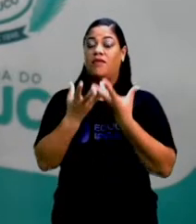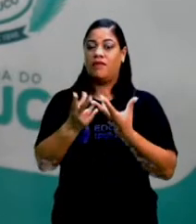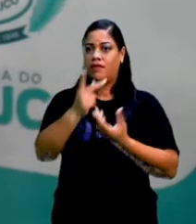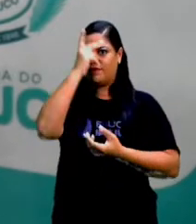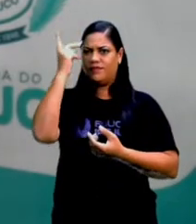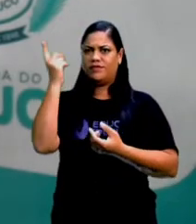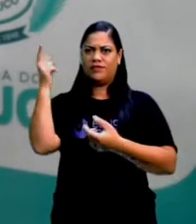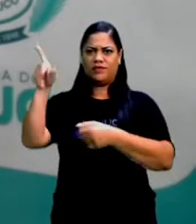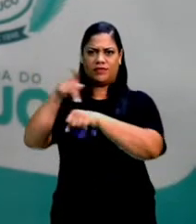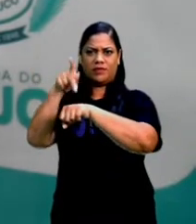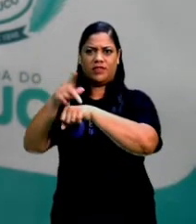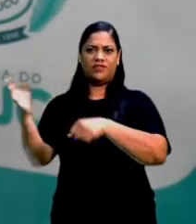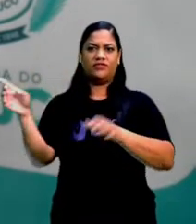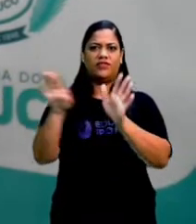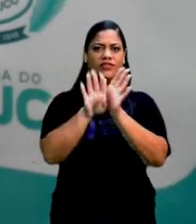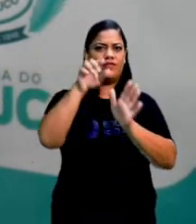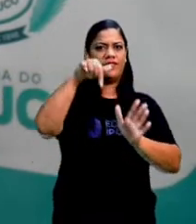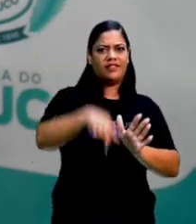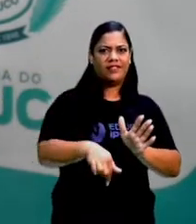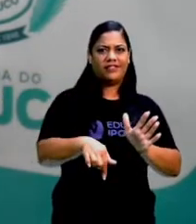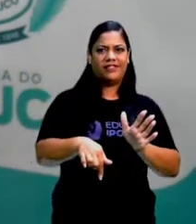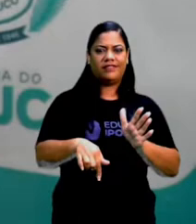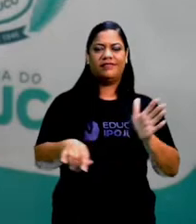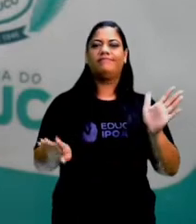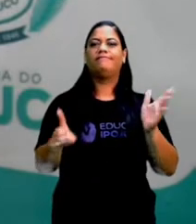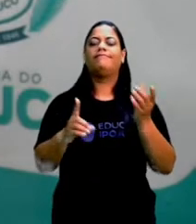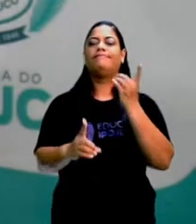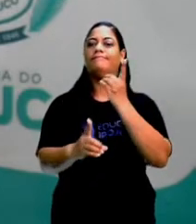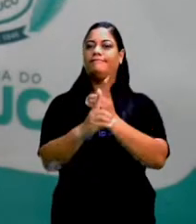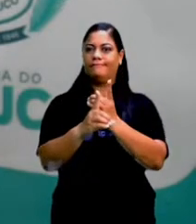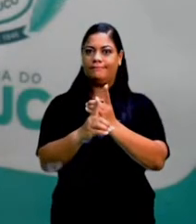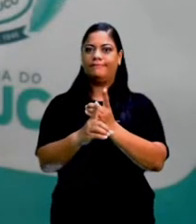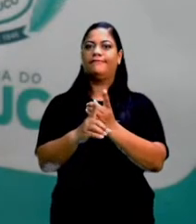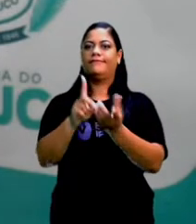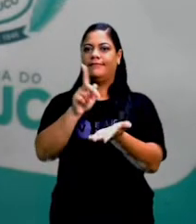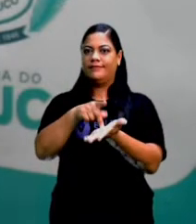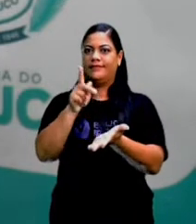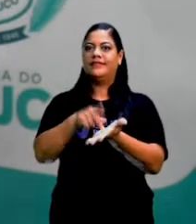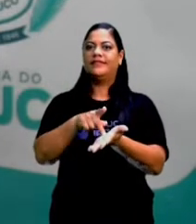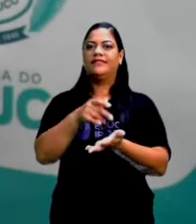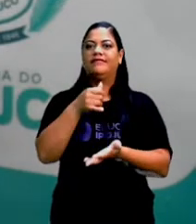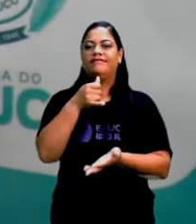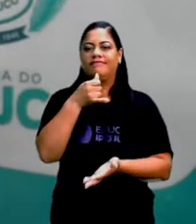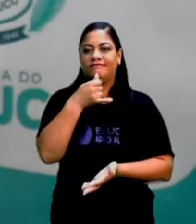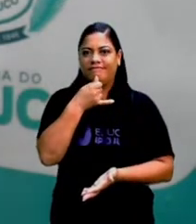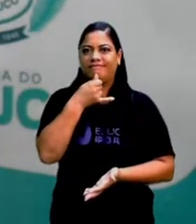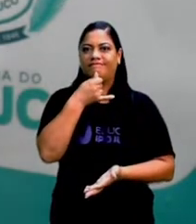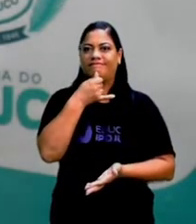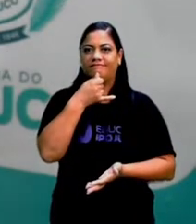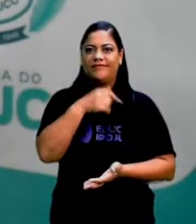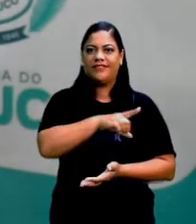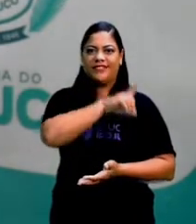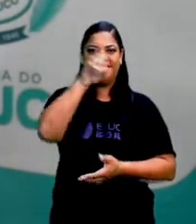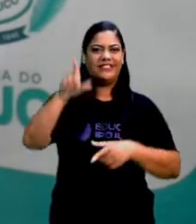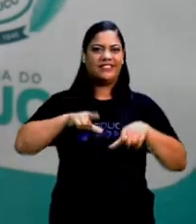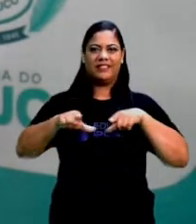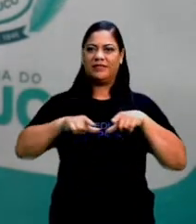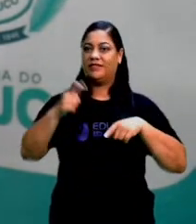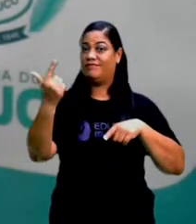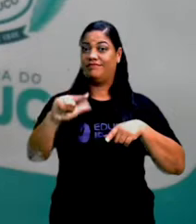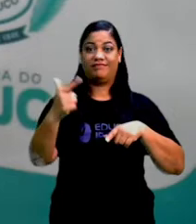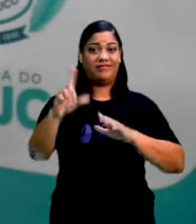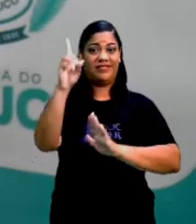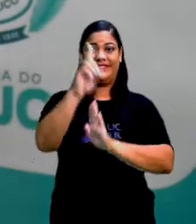imigrantes chegaram aqui e deram de cara com uma realidade triste, com a realidade que os trabalhadores não tinham trabalho, não